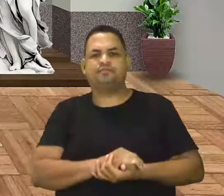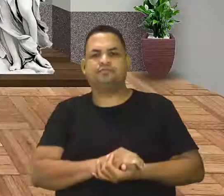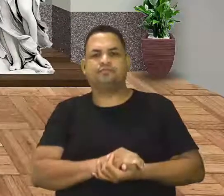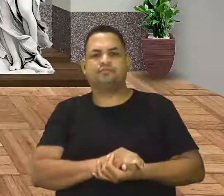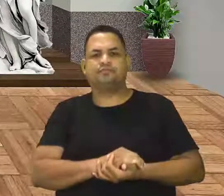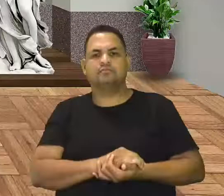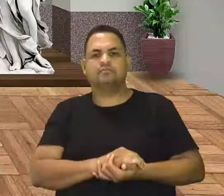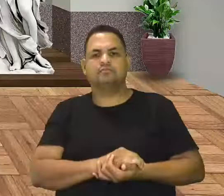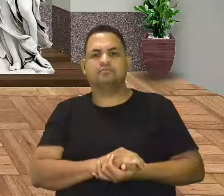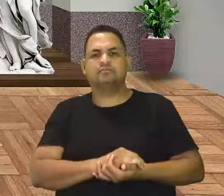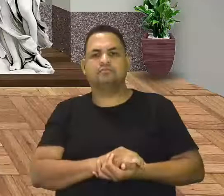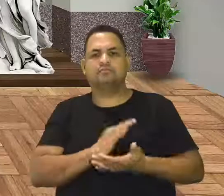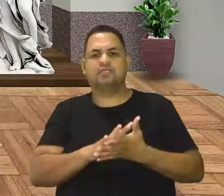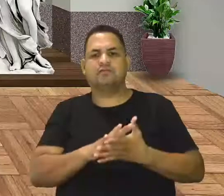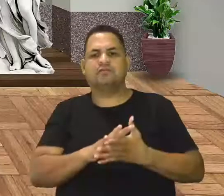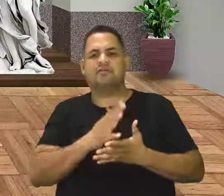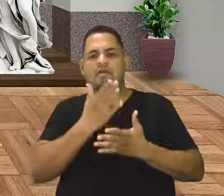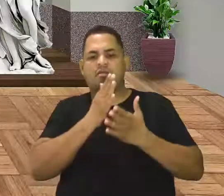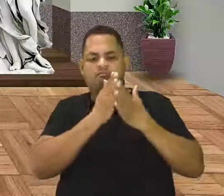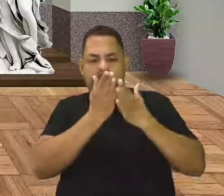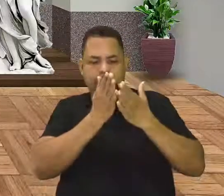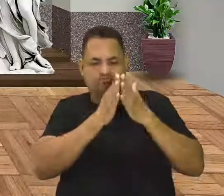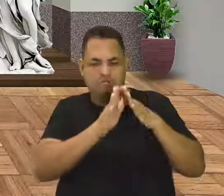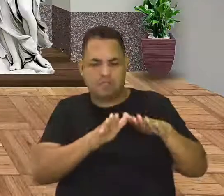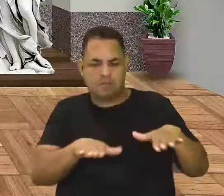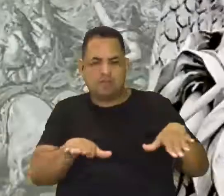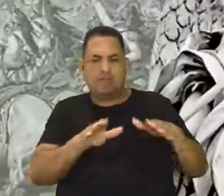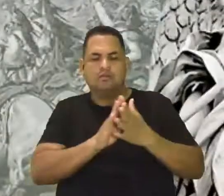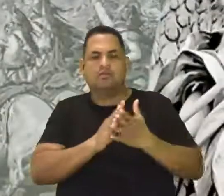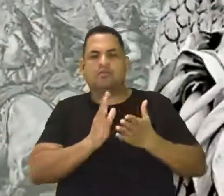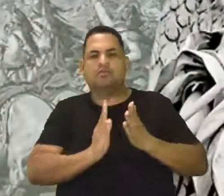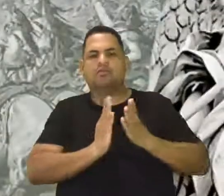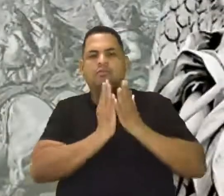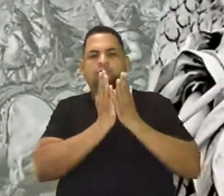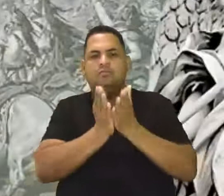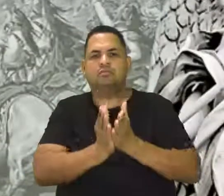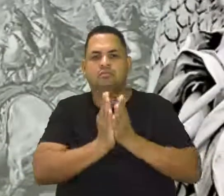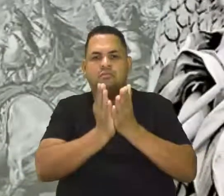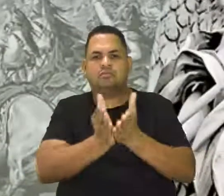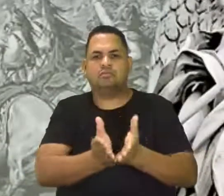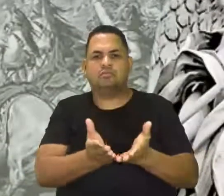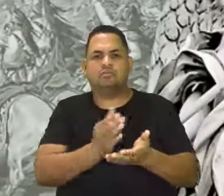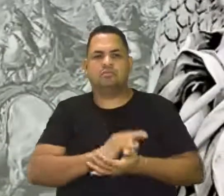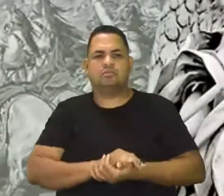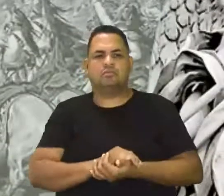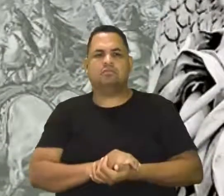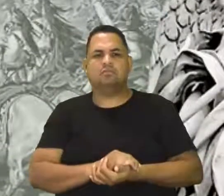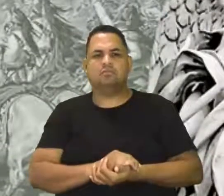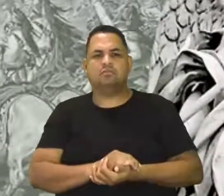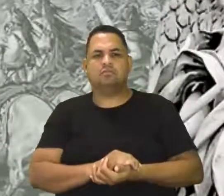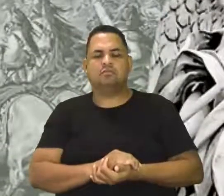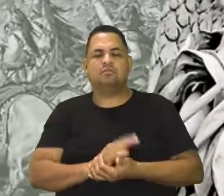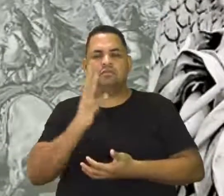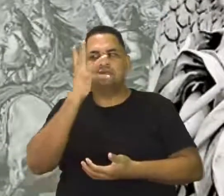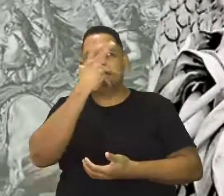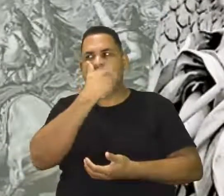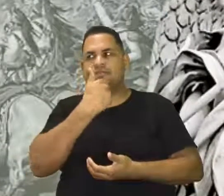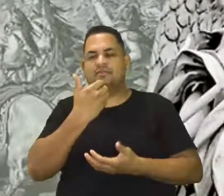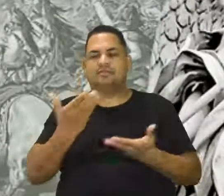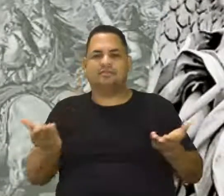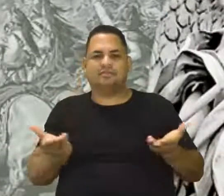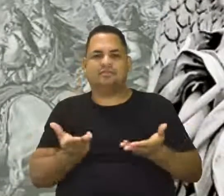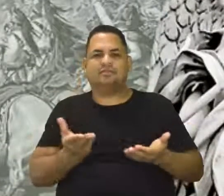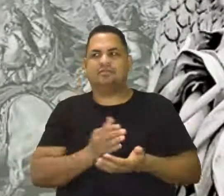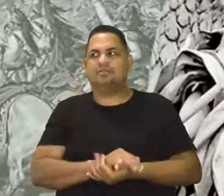Oi e ele foi para o ao tomar uma marcação americana que dá dando apoio ali tem isso Fiquei bonito agora